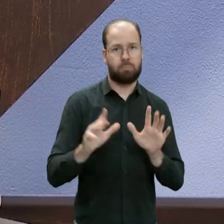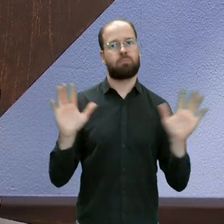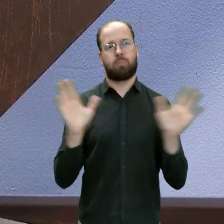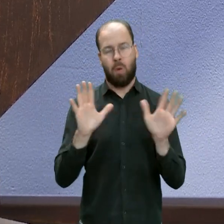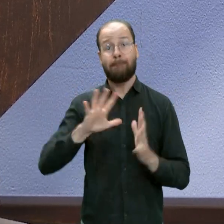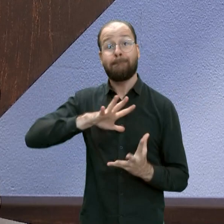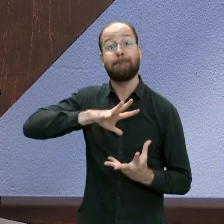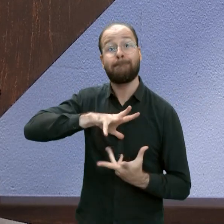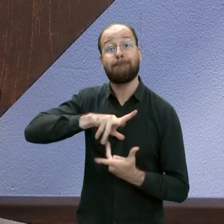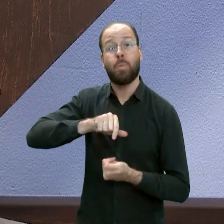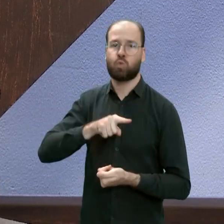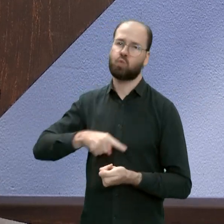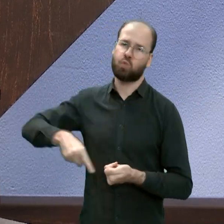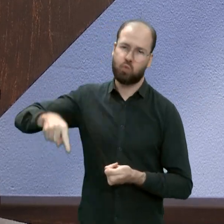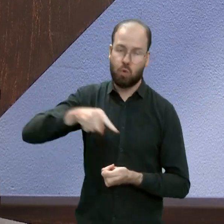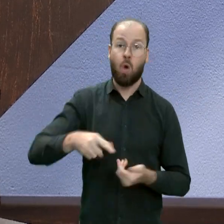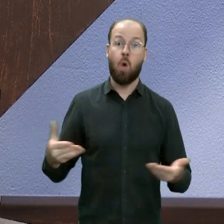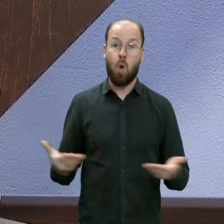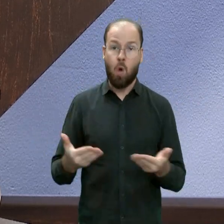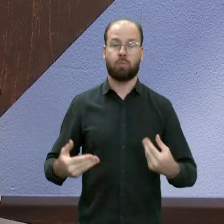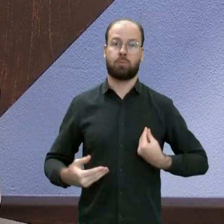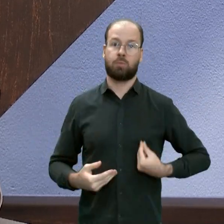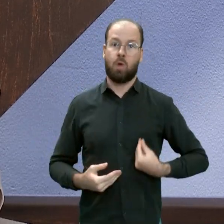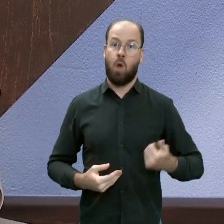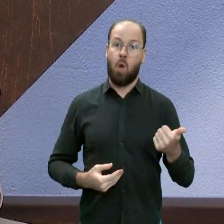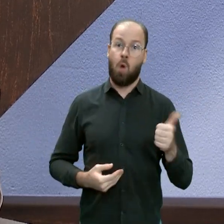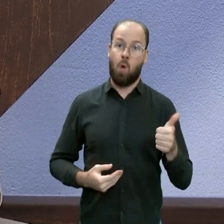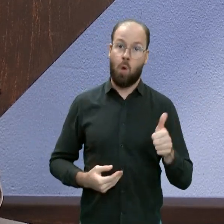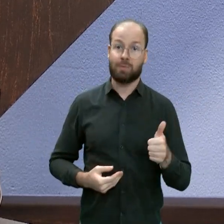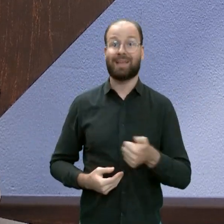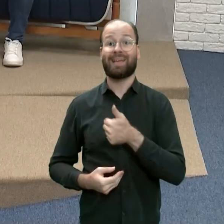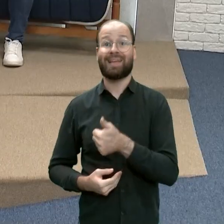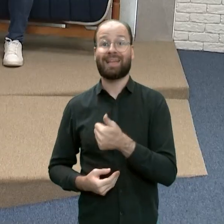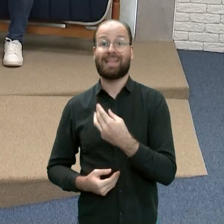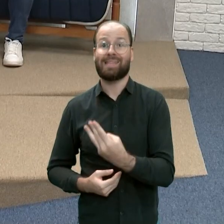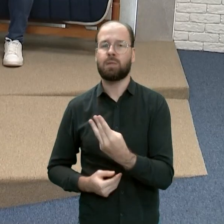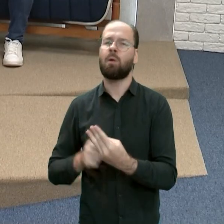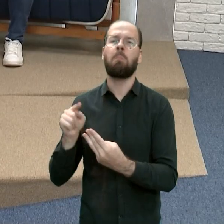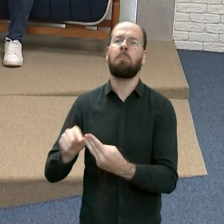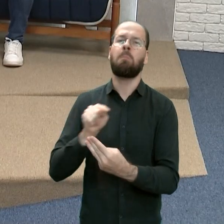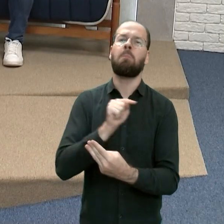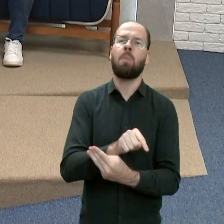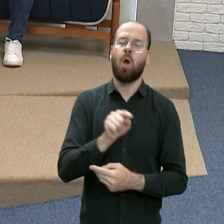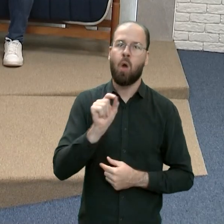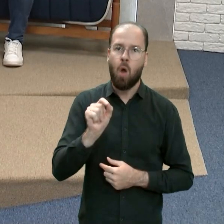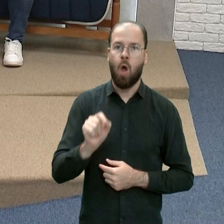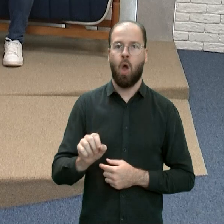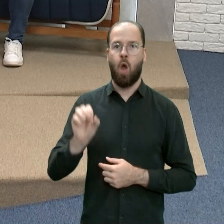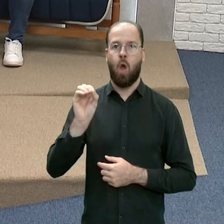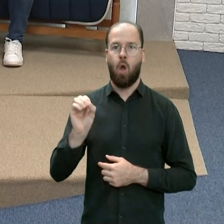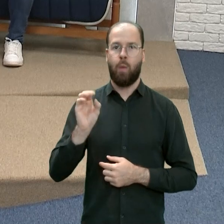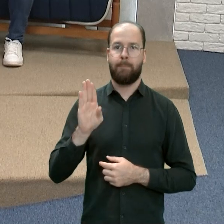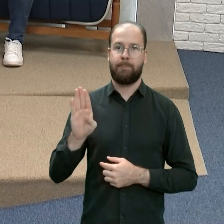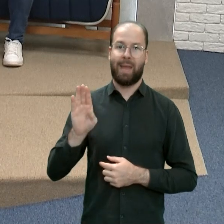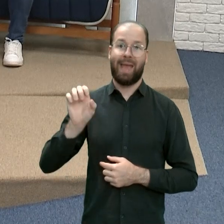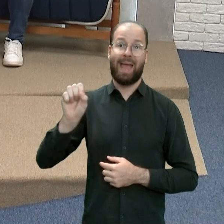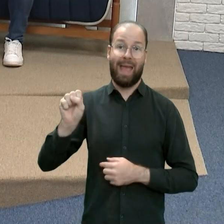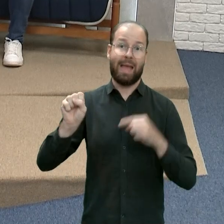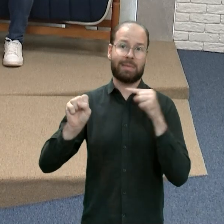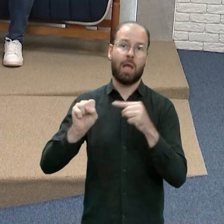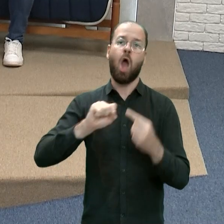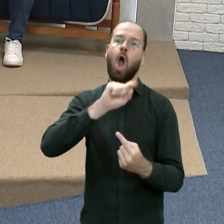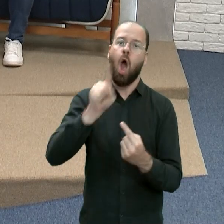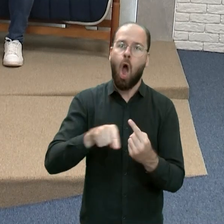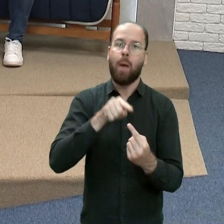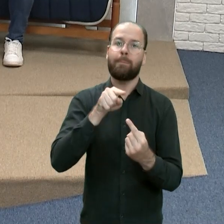11 e, se não me engano, no 13. Então, 11 e 13. 11 e 13 são os ODS, né? Que os Objetivos de